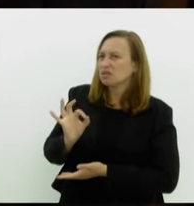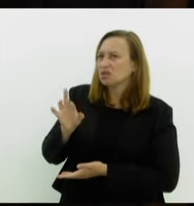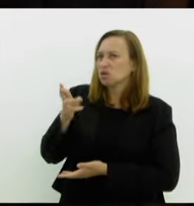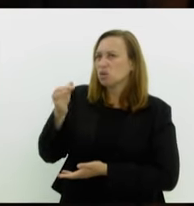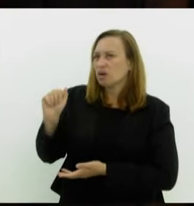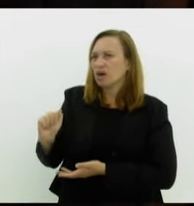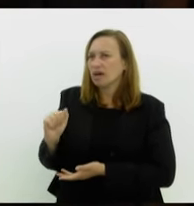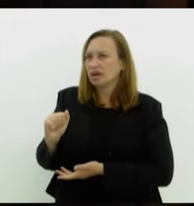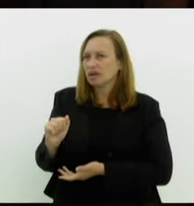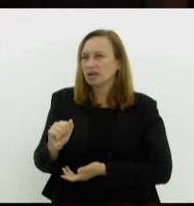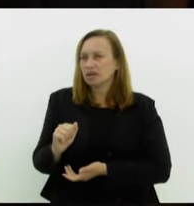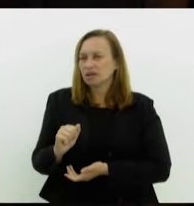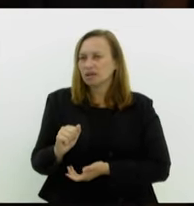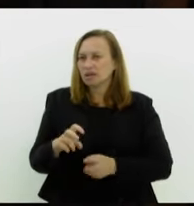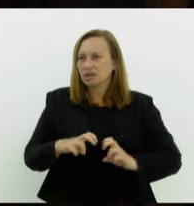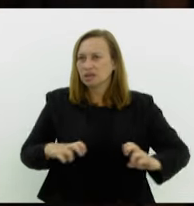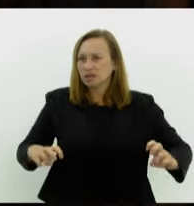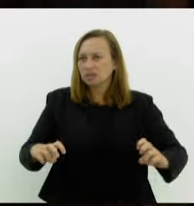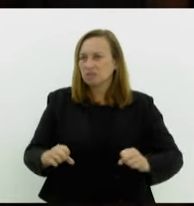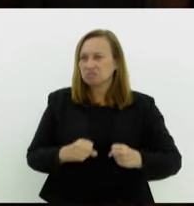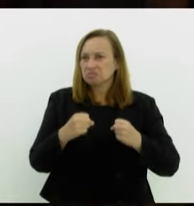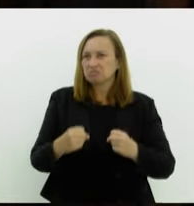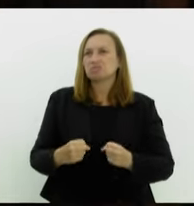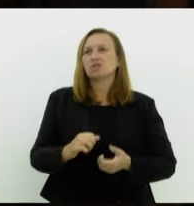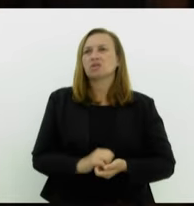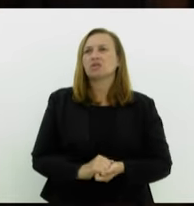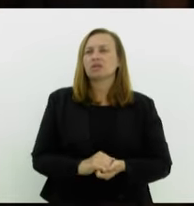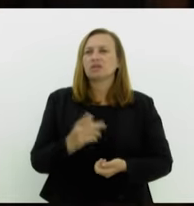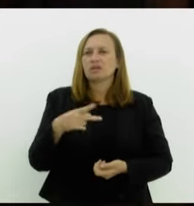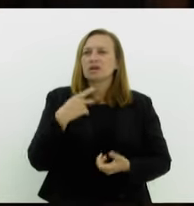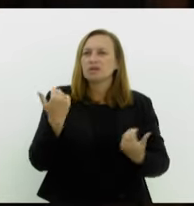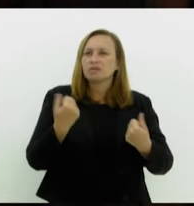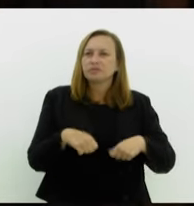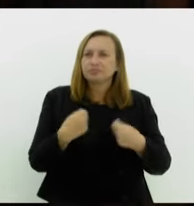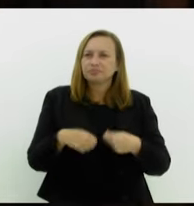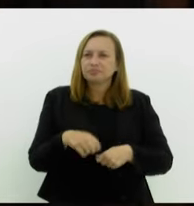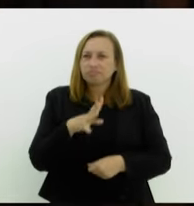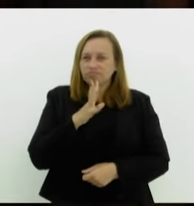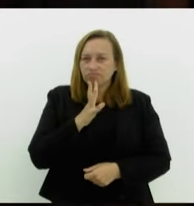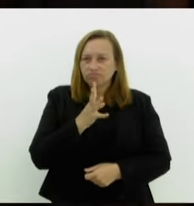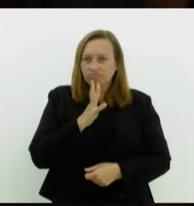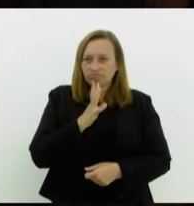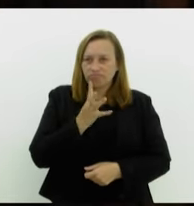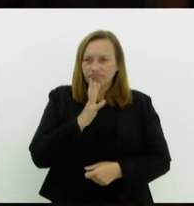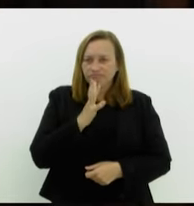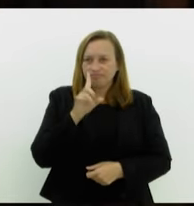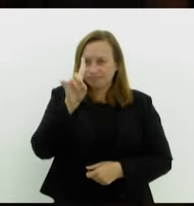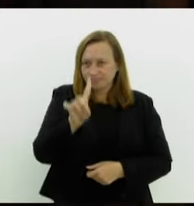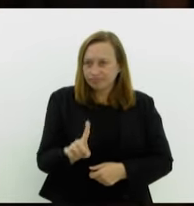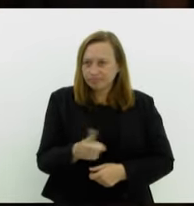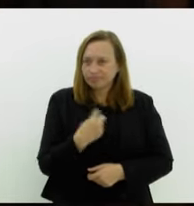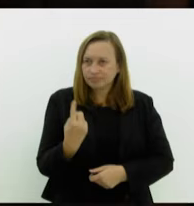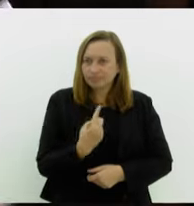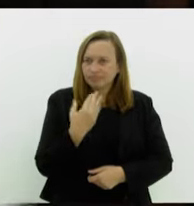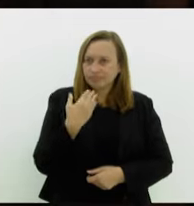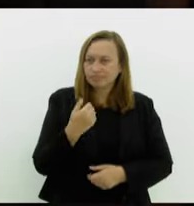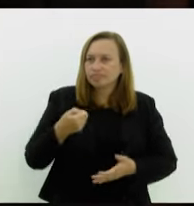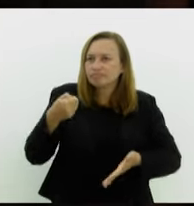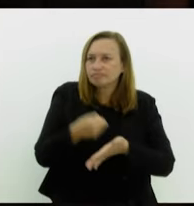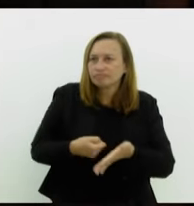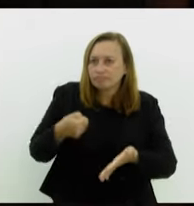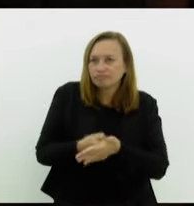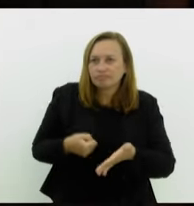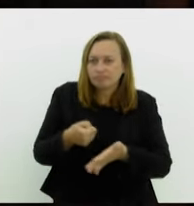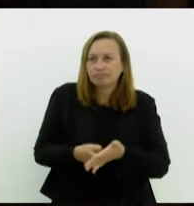você nessa mesa potente quando falou a gente precisa conhecer os nossos direitos para indicar é aquela